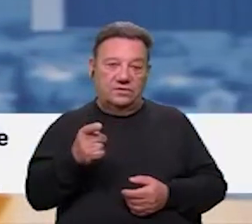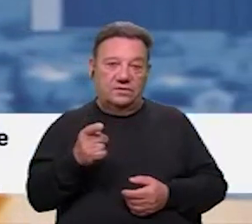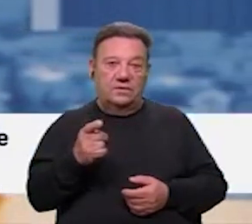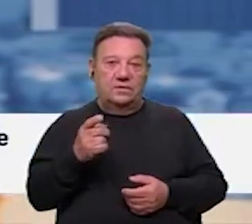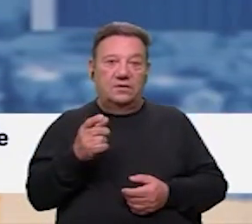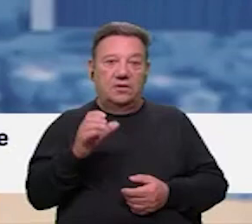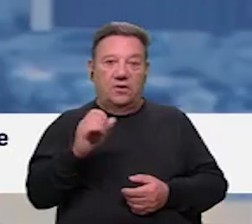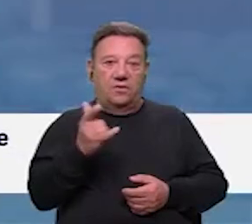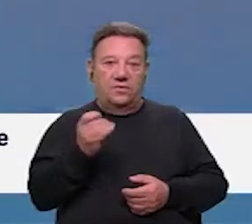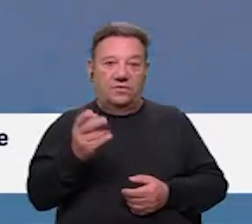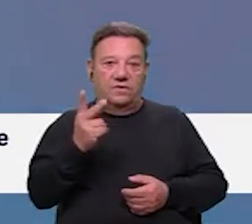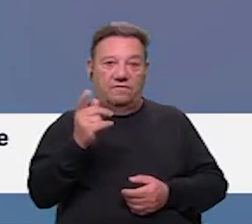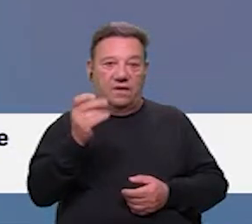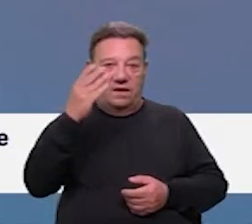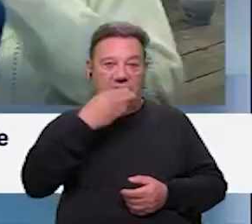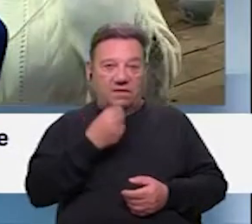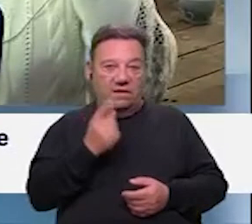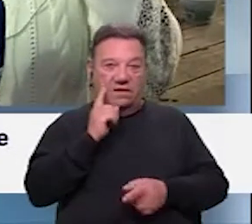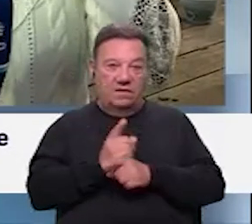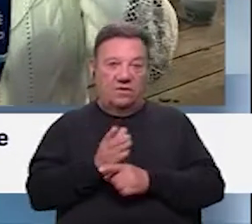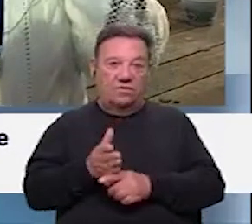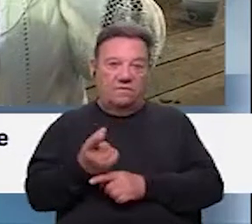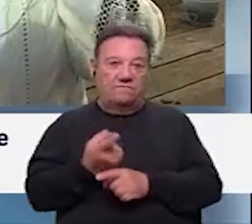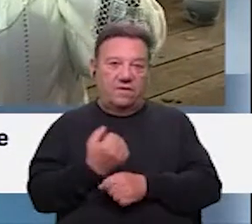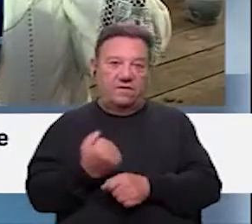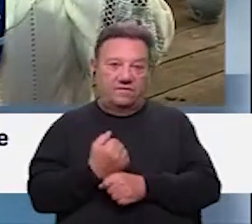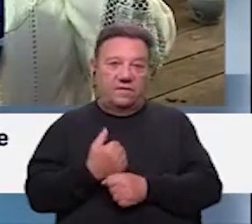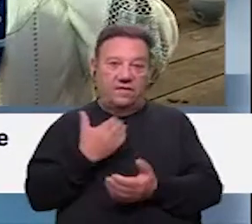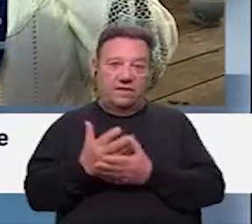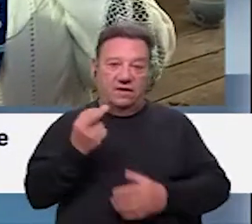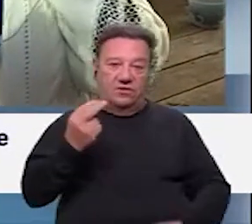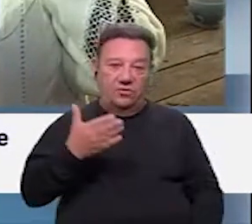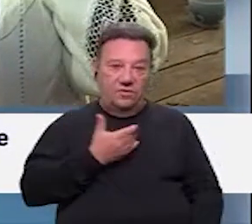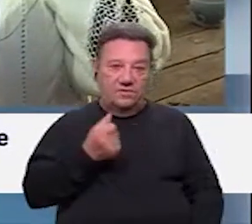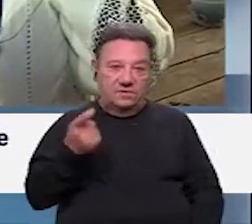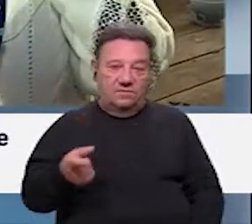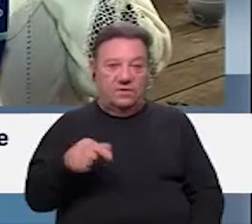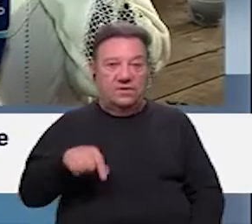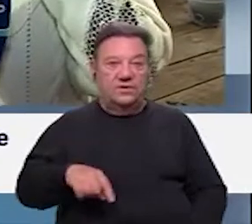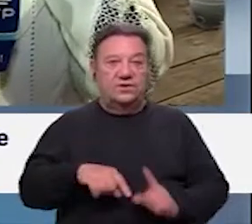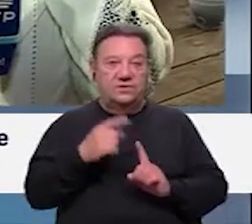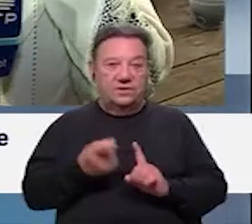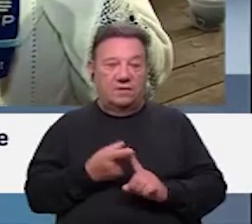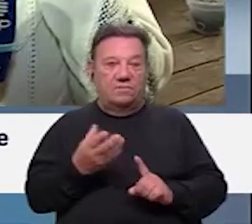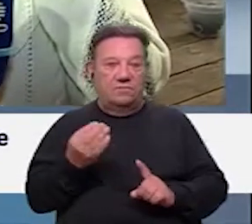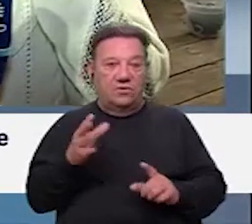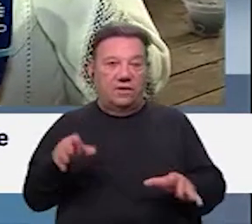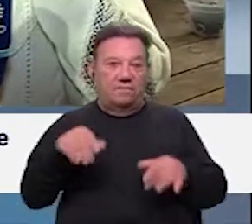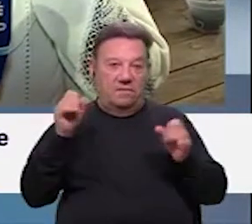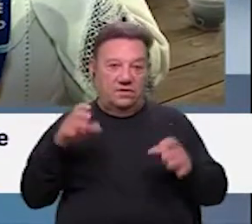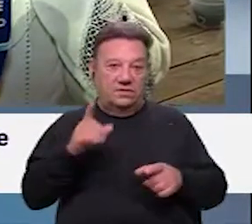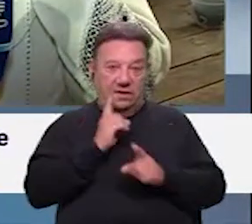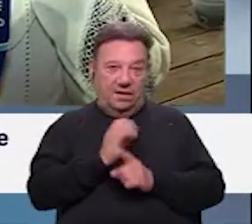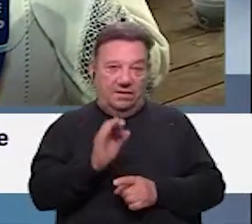ao Óbidos Vila Natal, onde estão a decorrer várias atividades até 31 de dezembro, este ano, com muita magia, não